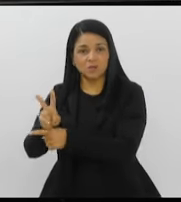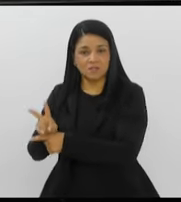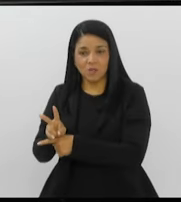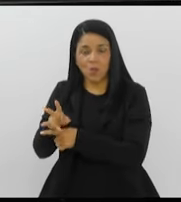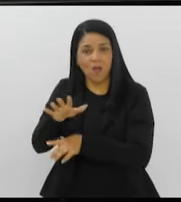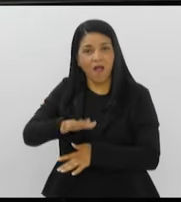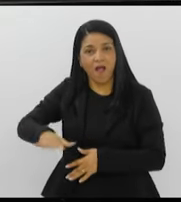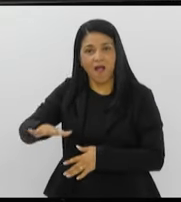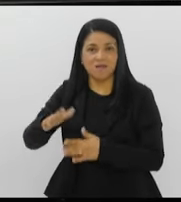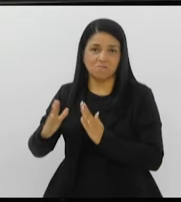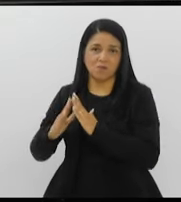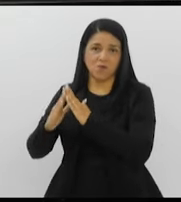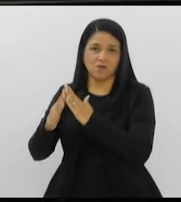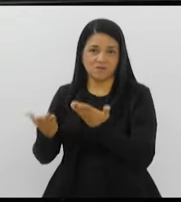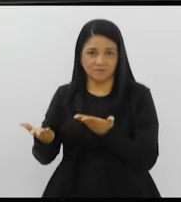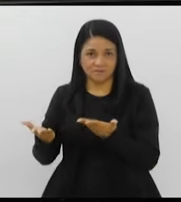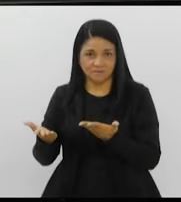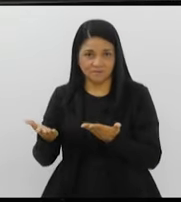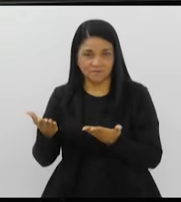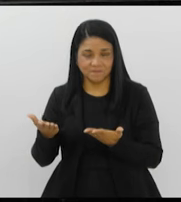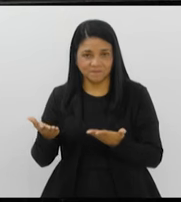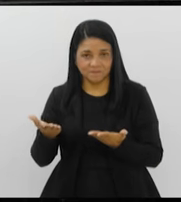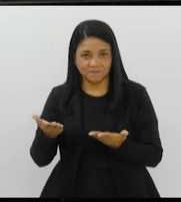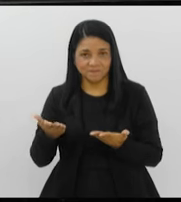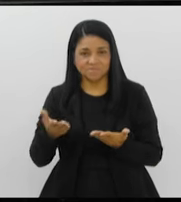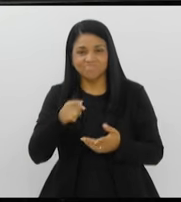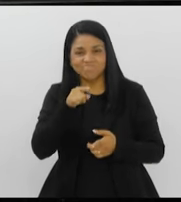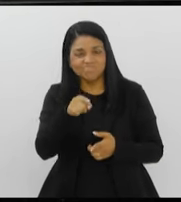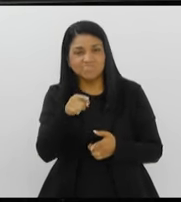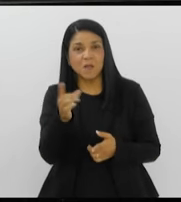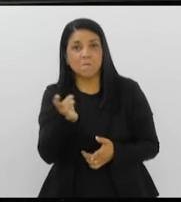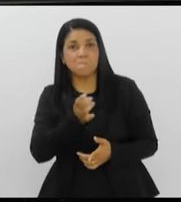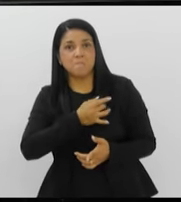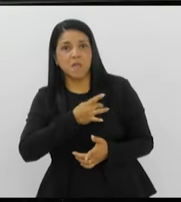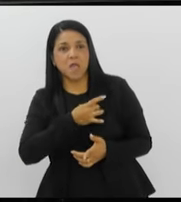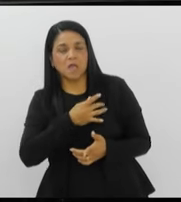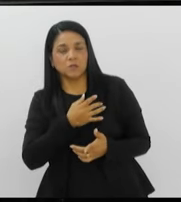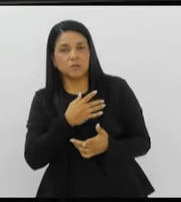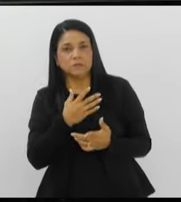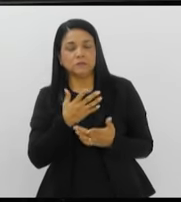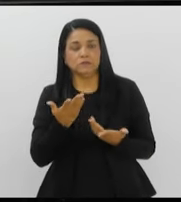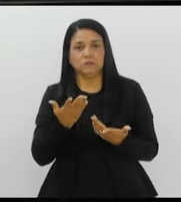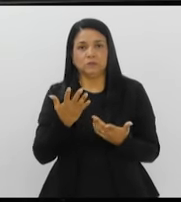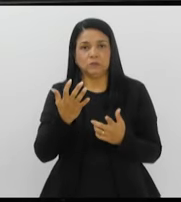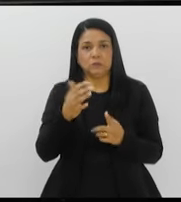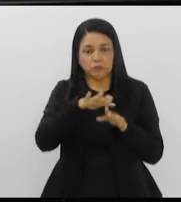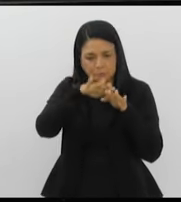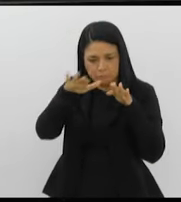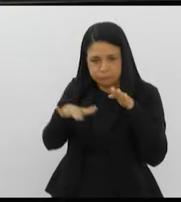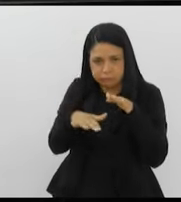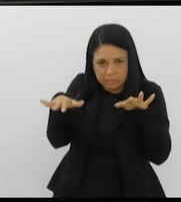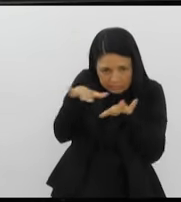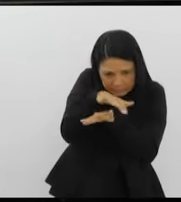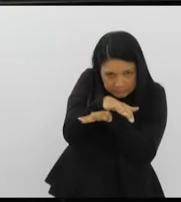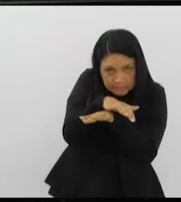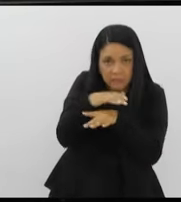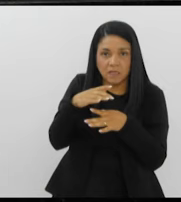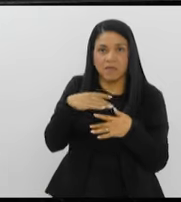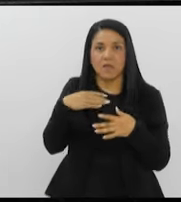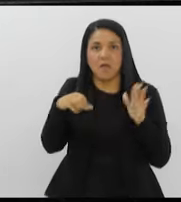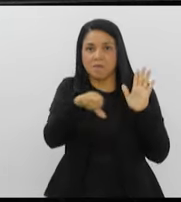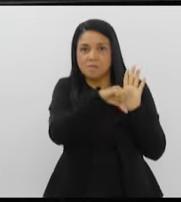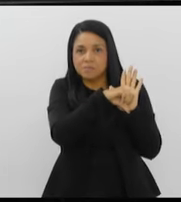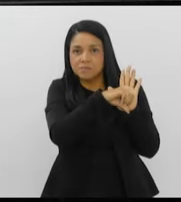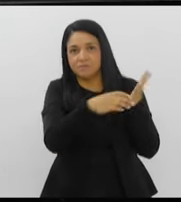áreas. Vocês é que são aterrorizados, vocês é que são subjugados. Vocês é